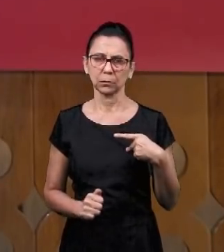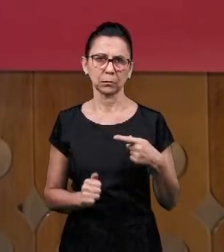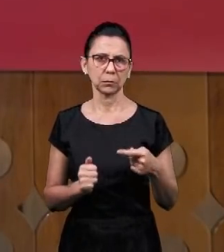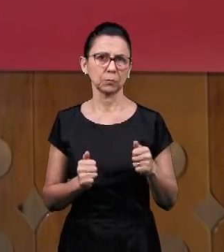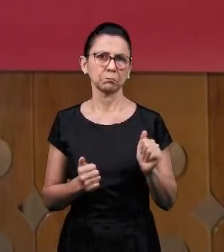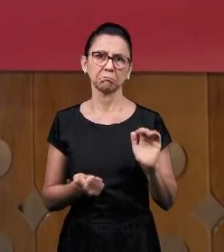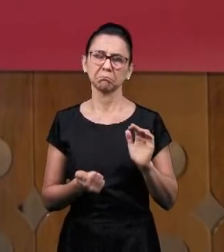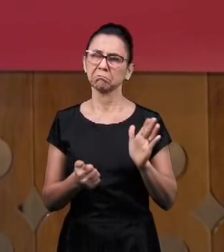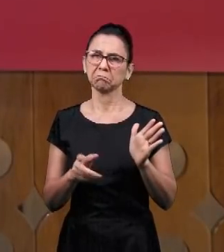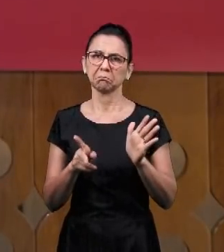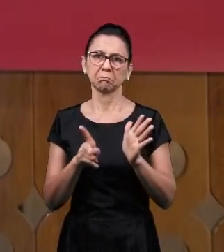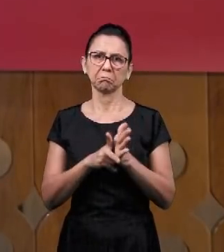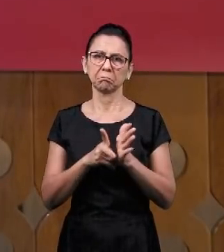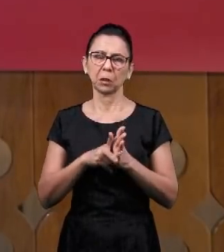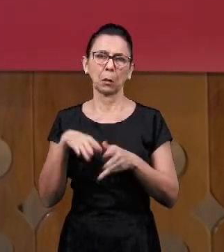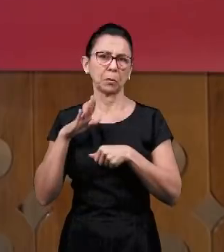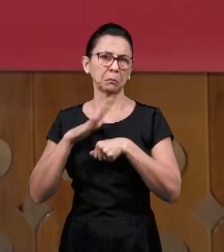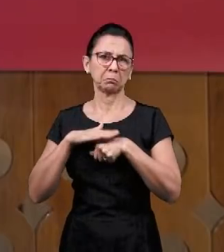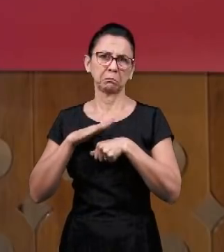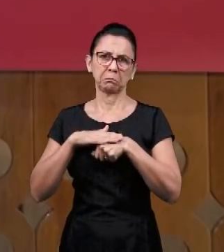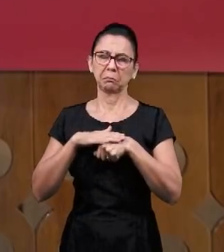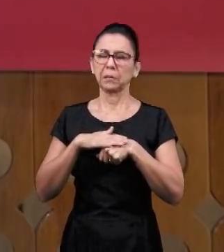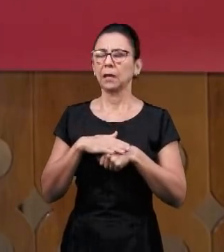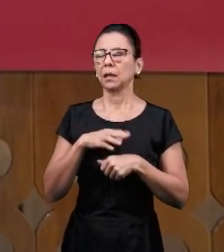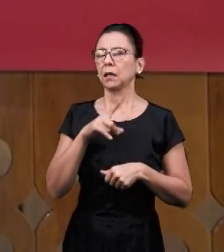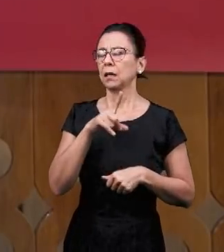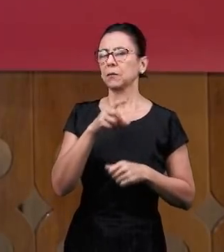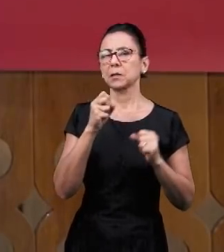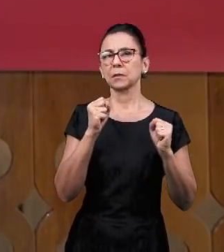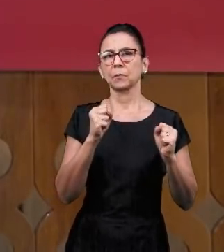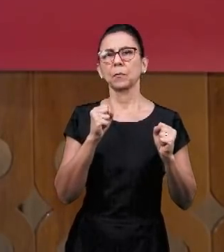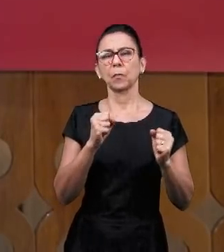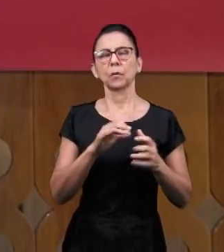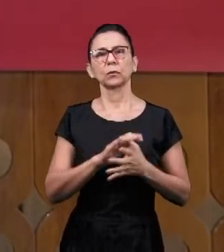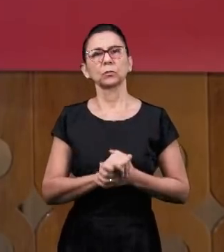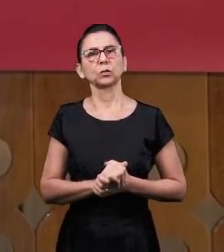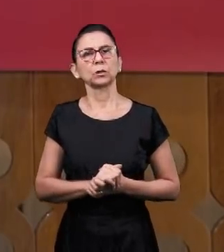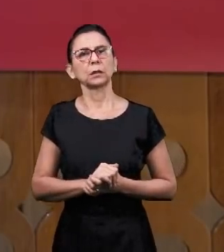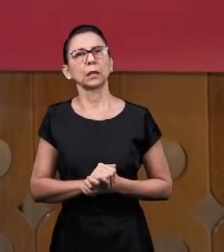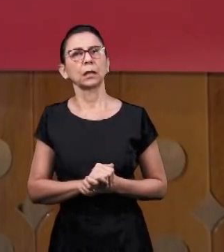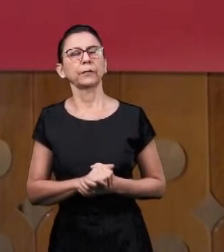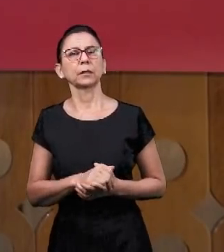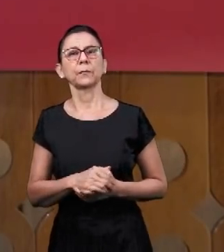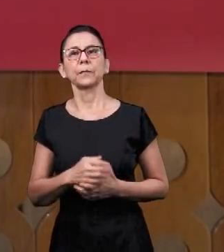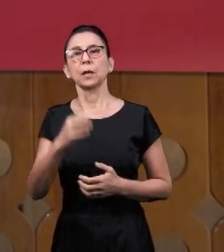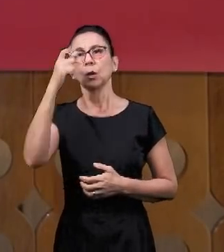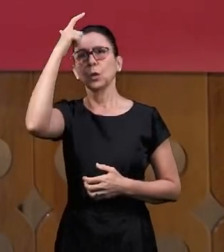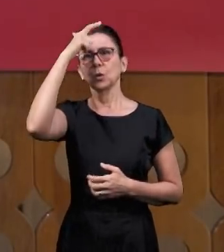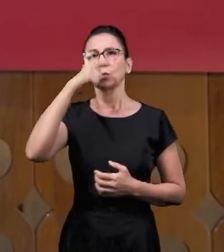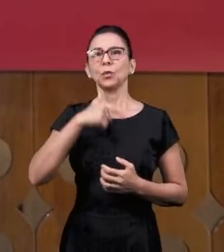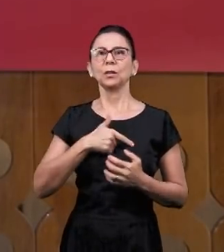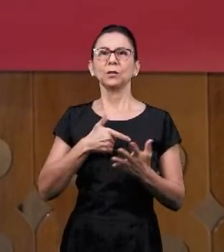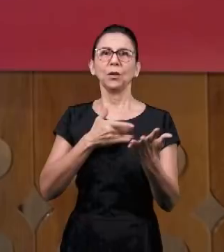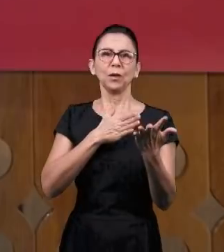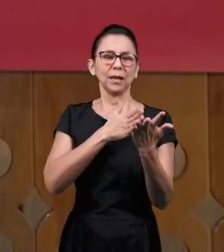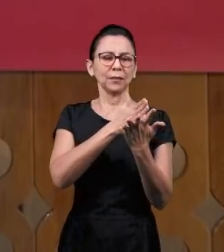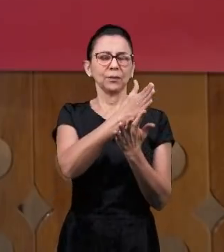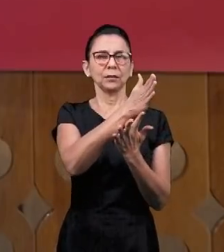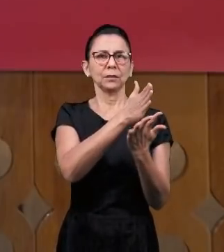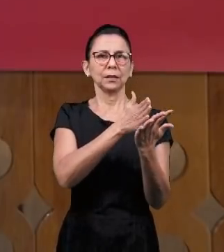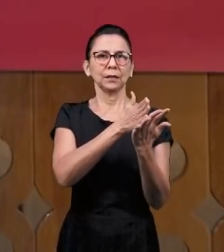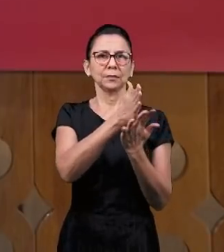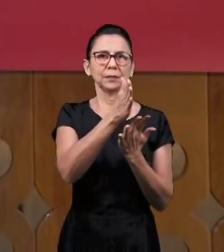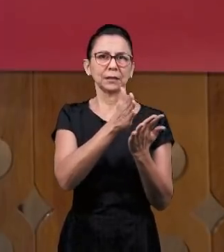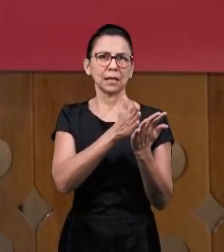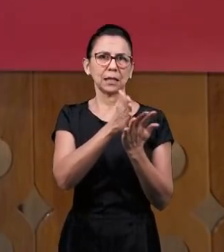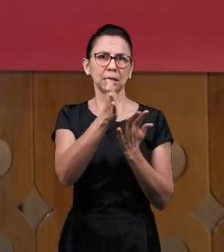interpretação. E você pode trazer autores, né? Eu sou da corrente tal, eu sou de outra coisa. Não pode trazer essa